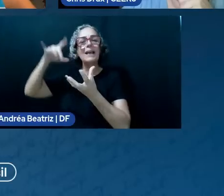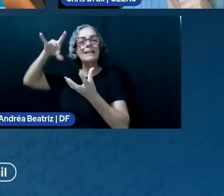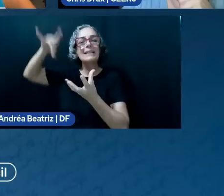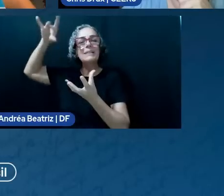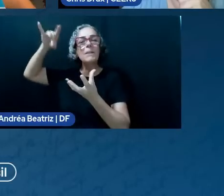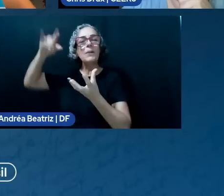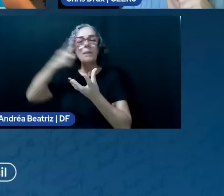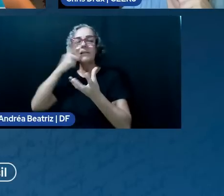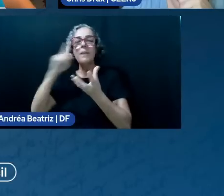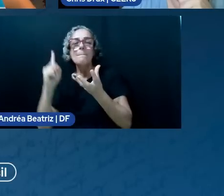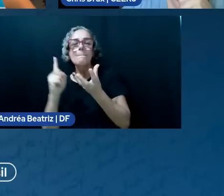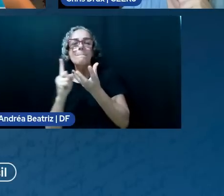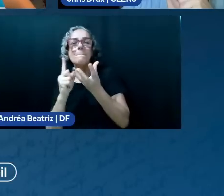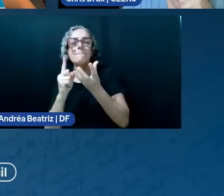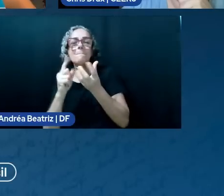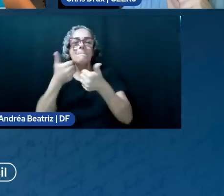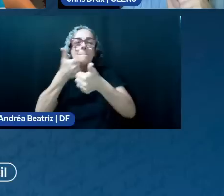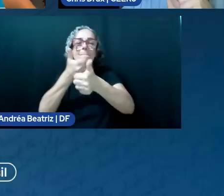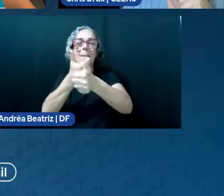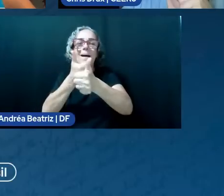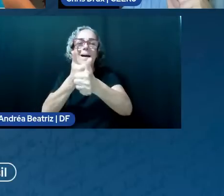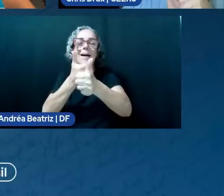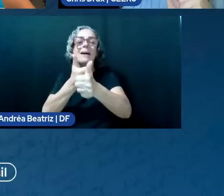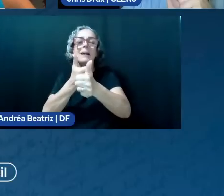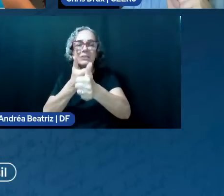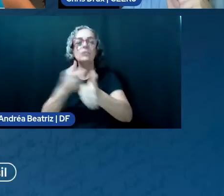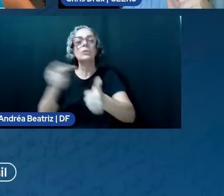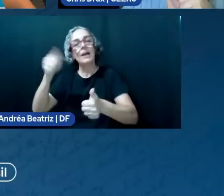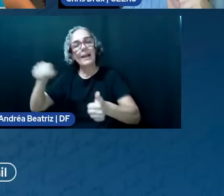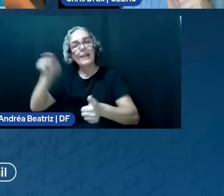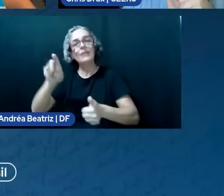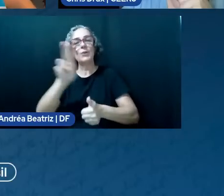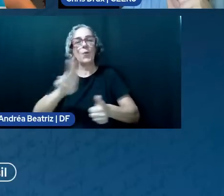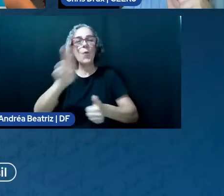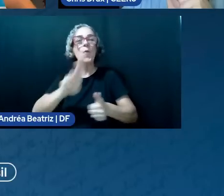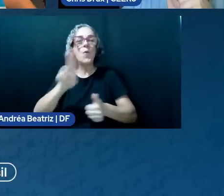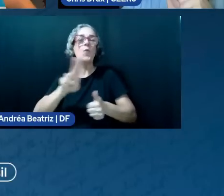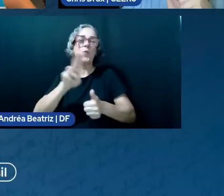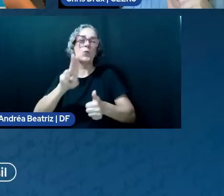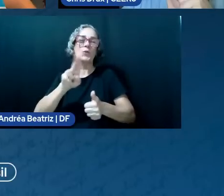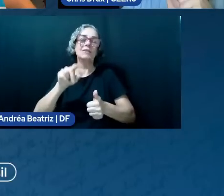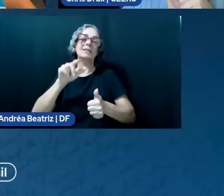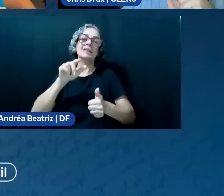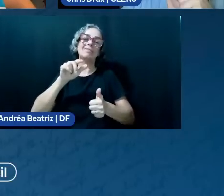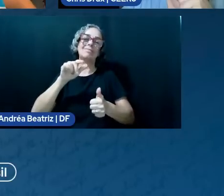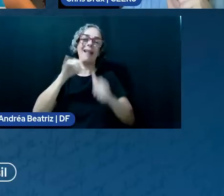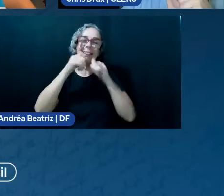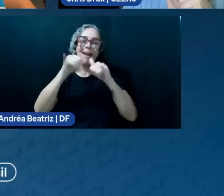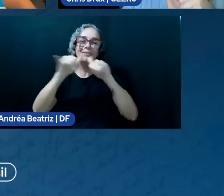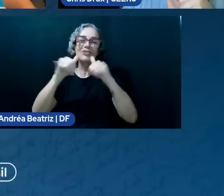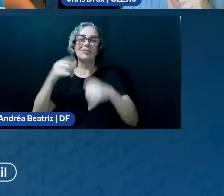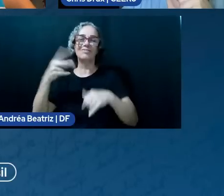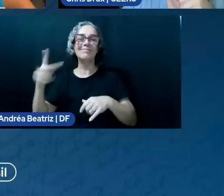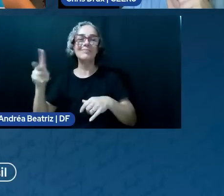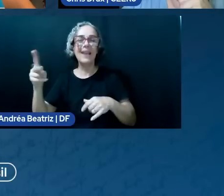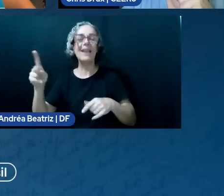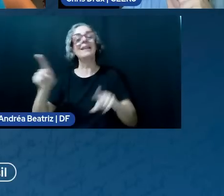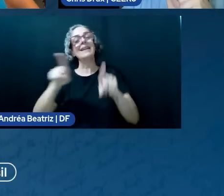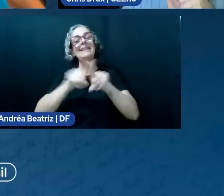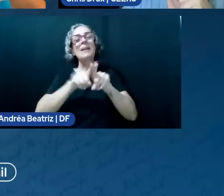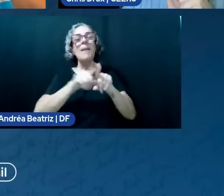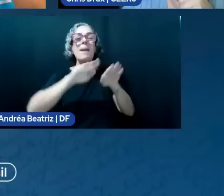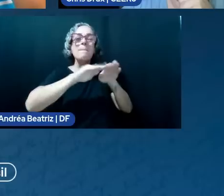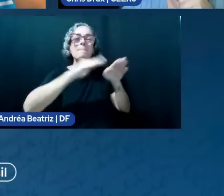ali das mesas girantes e dos fenômenos de Hydesville, que nós já tivemos oportunidade de conversar